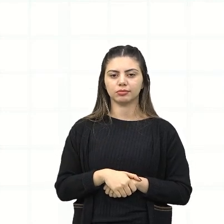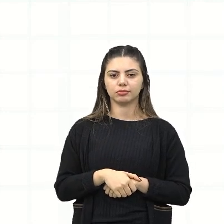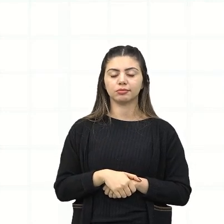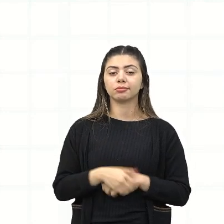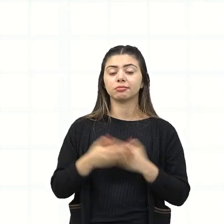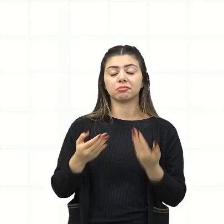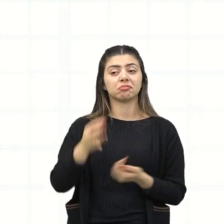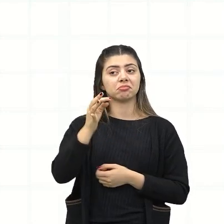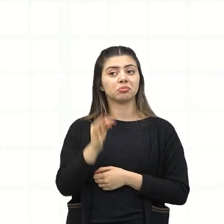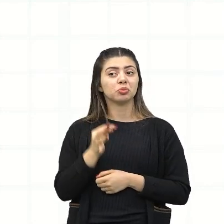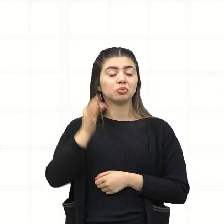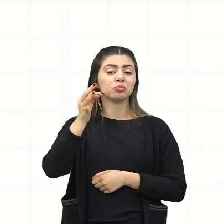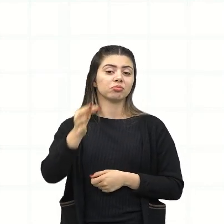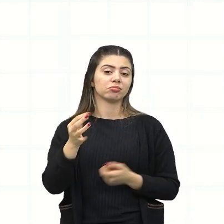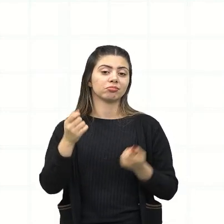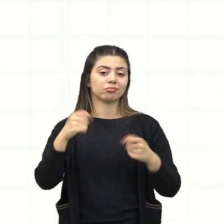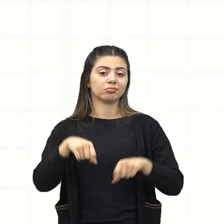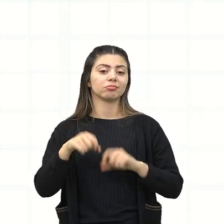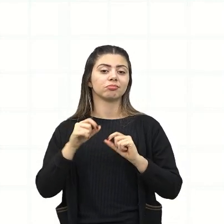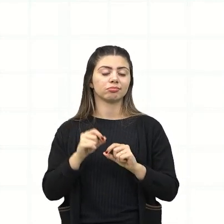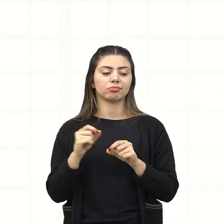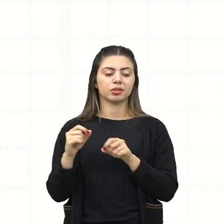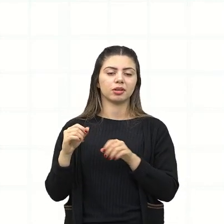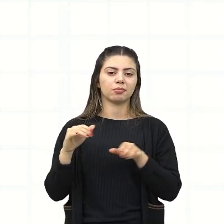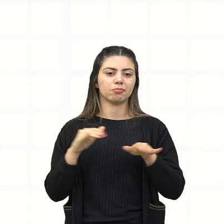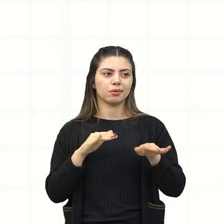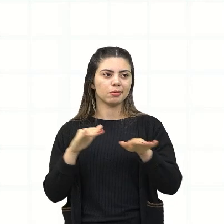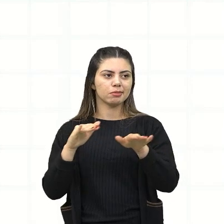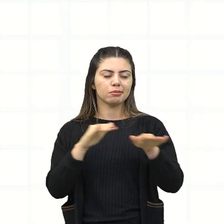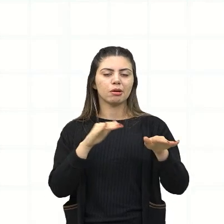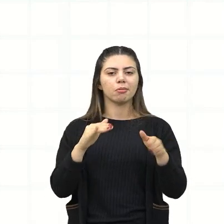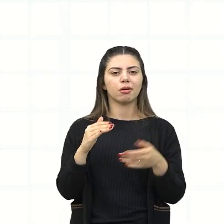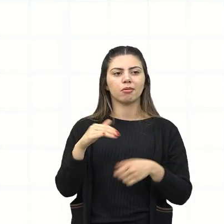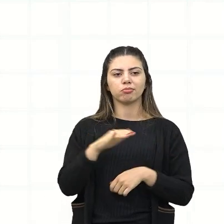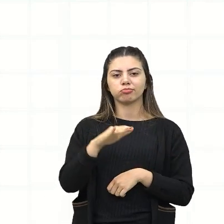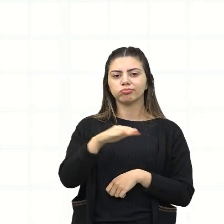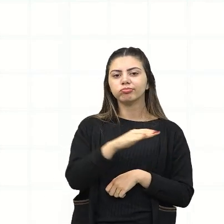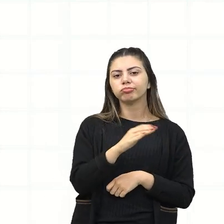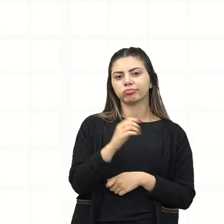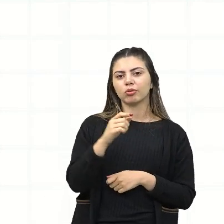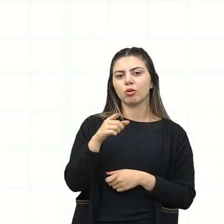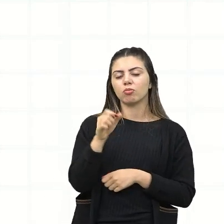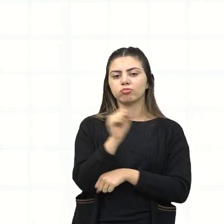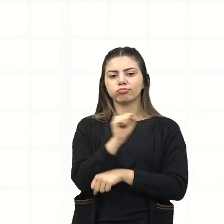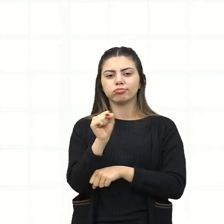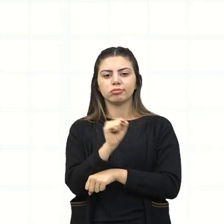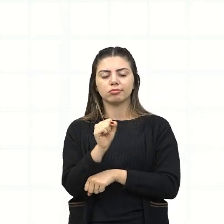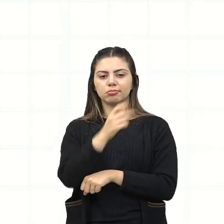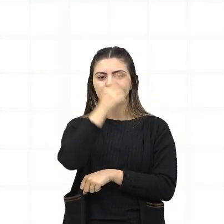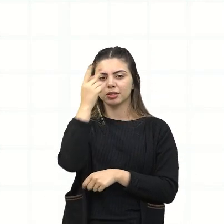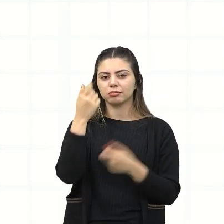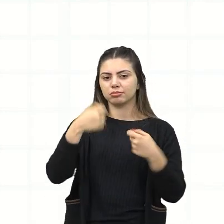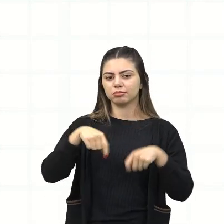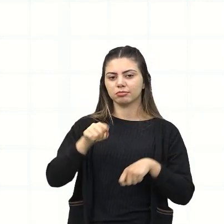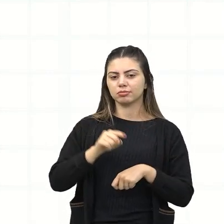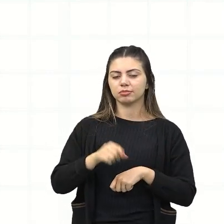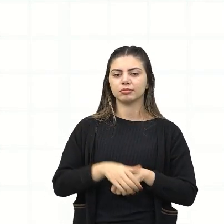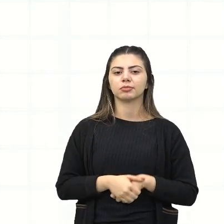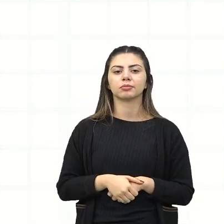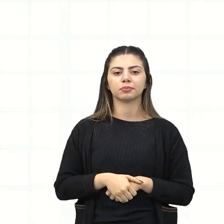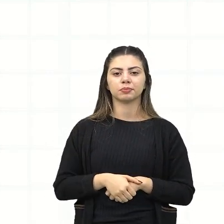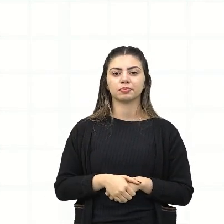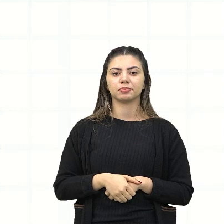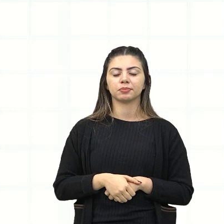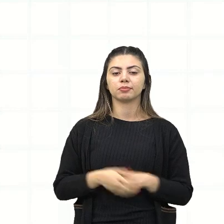dominar, irão dominar as ruas, né? Então prestem bem atenção aí na estrutura. E aqui, olha só.